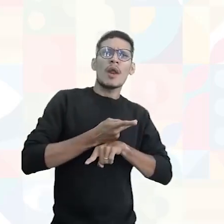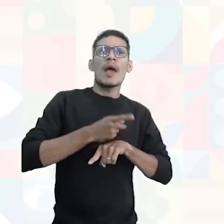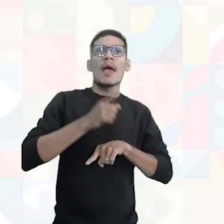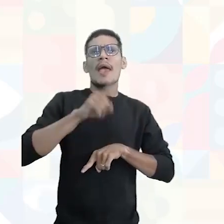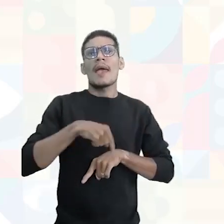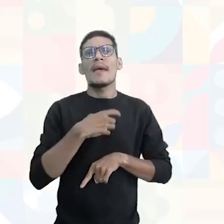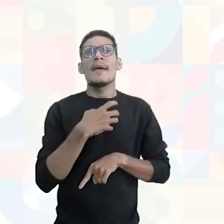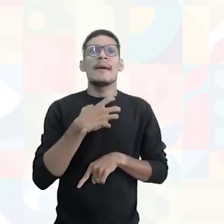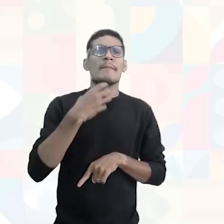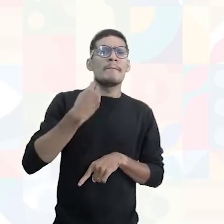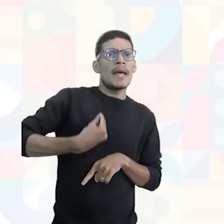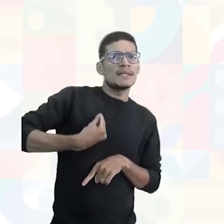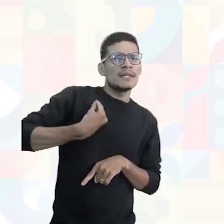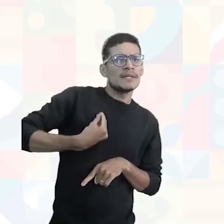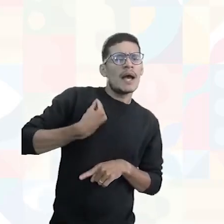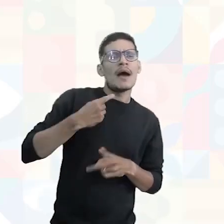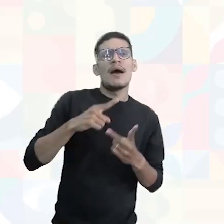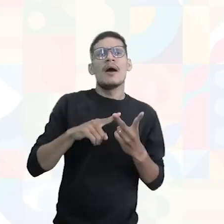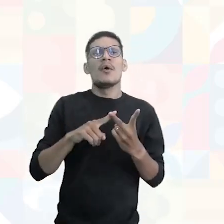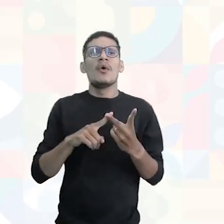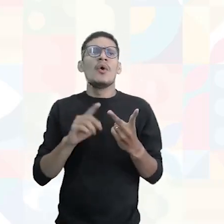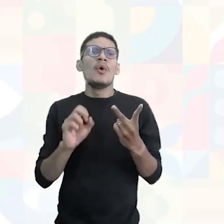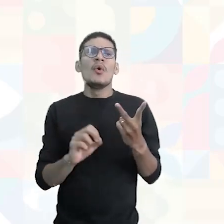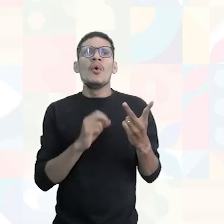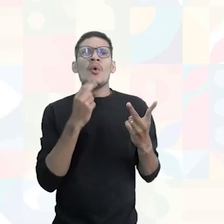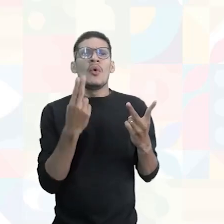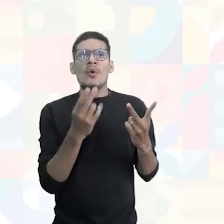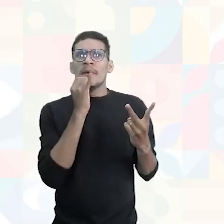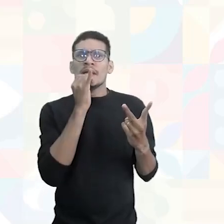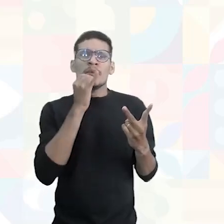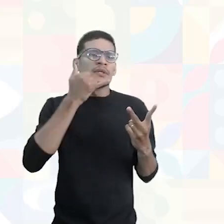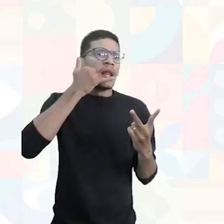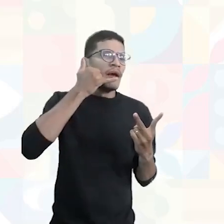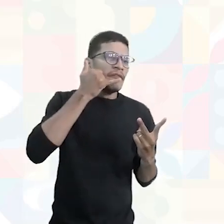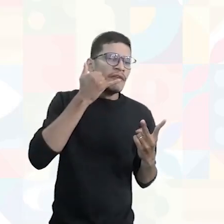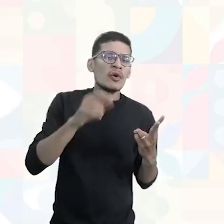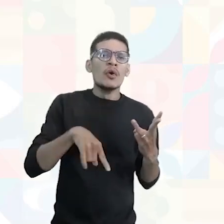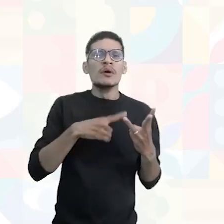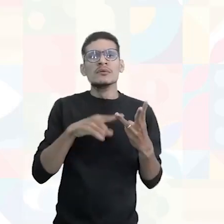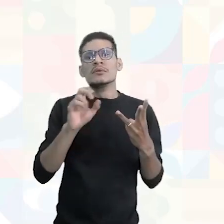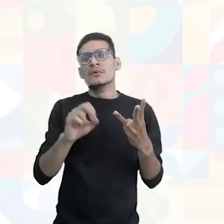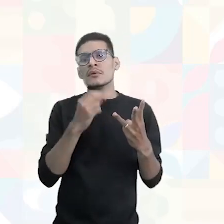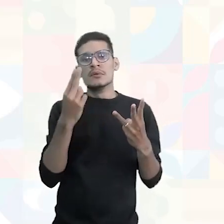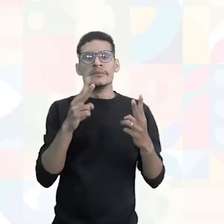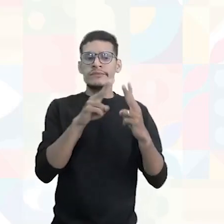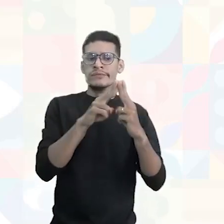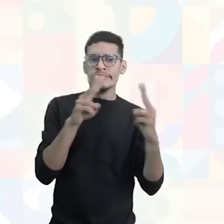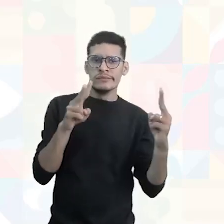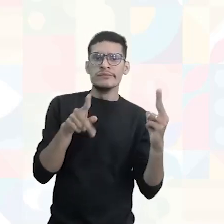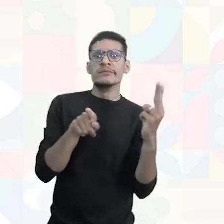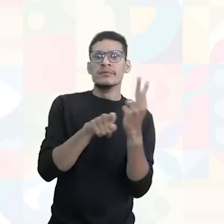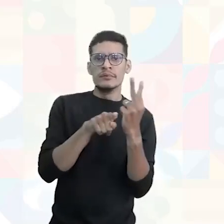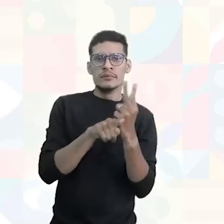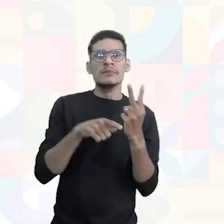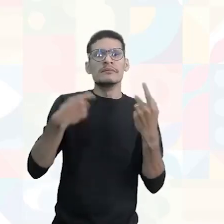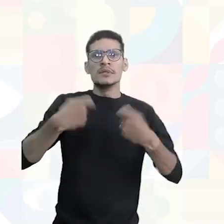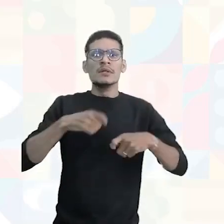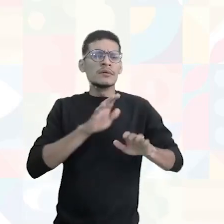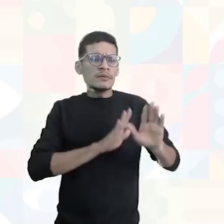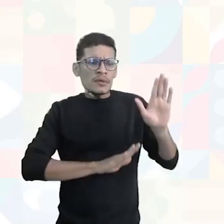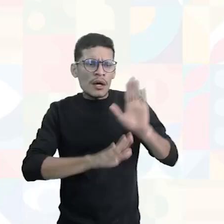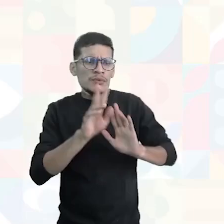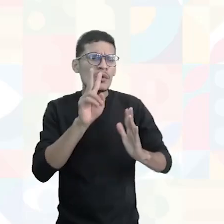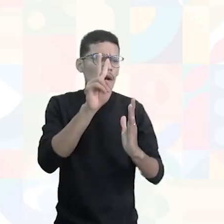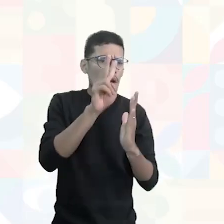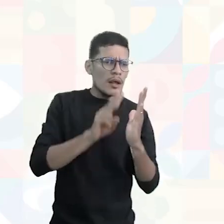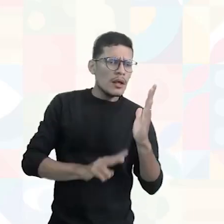presencial, seja ele telefônico ou ainda mesmo que seja virtual, ter aquele cuidado de ler aquilo que está